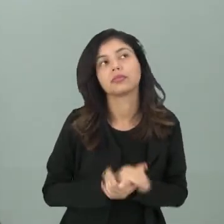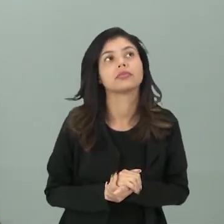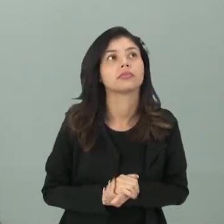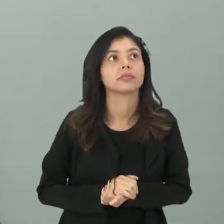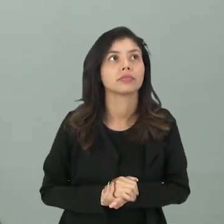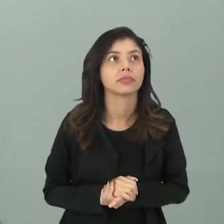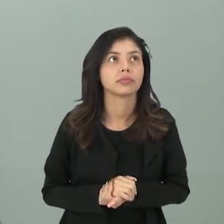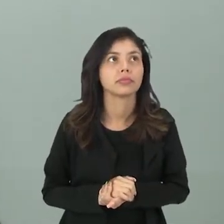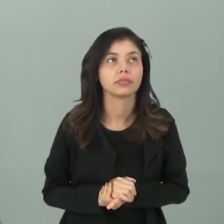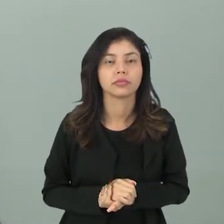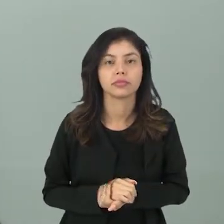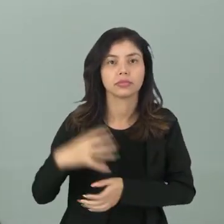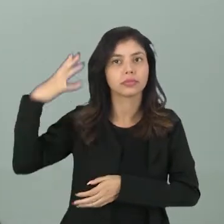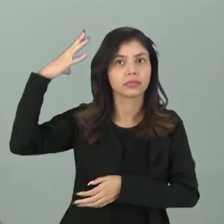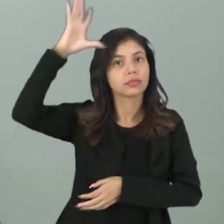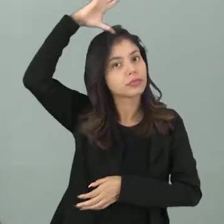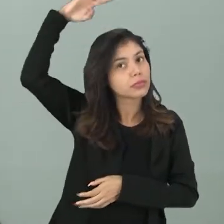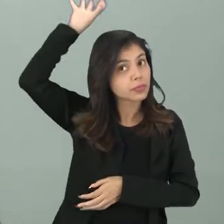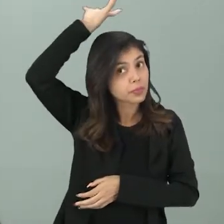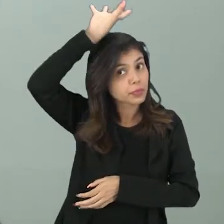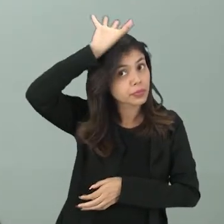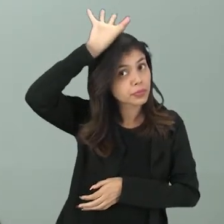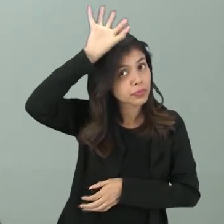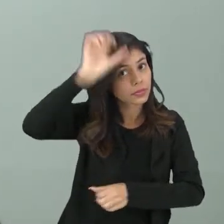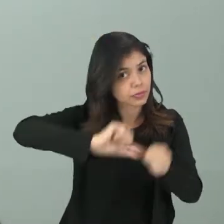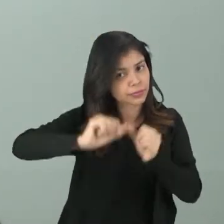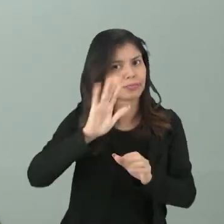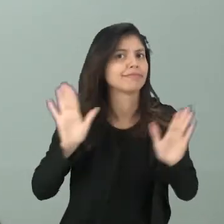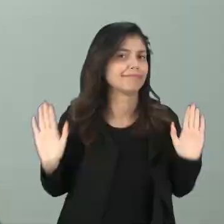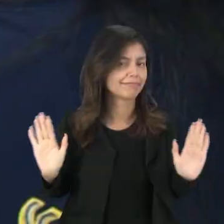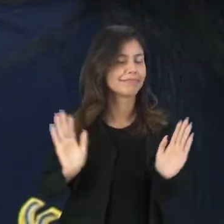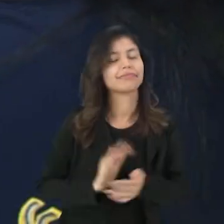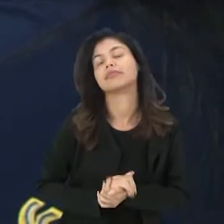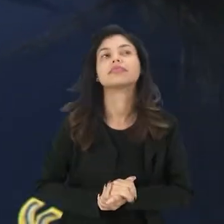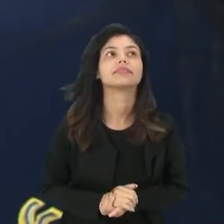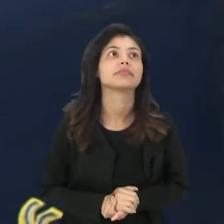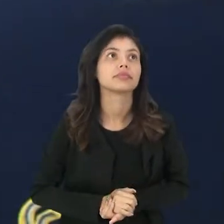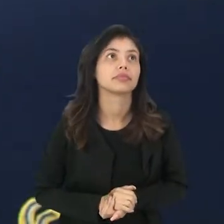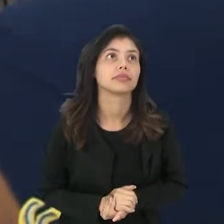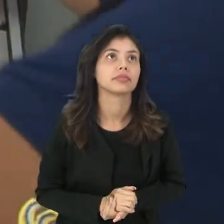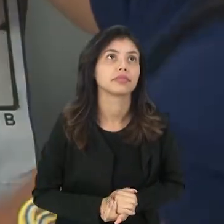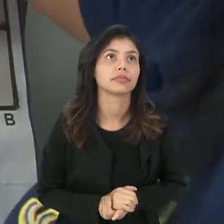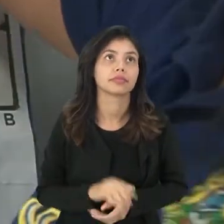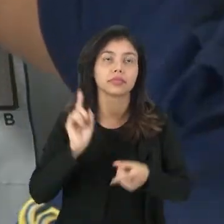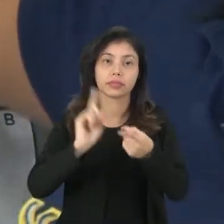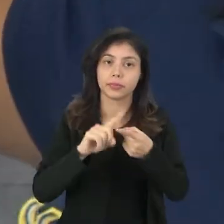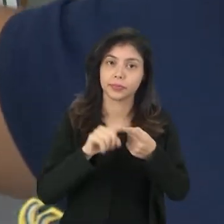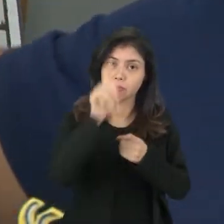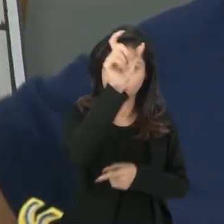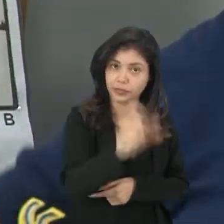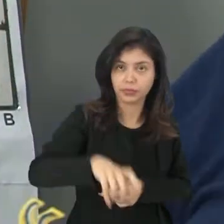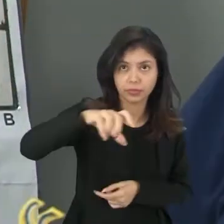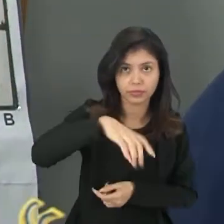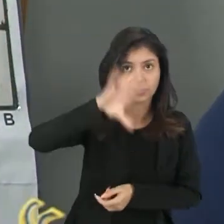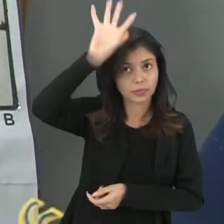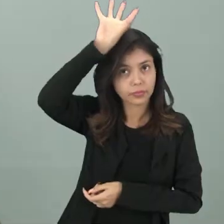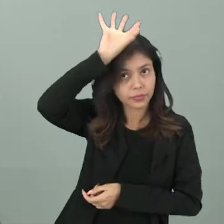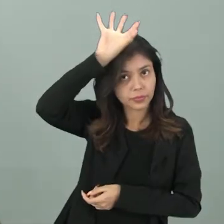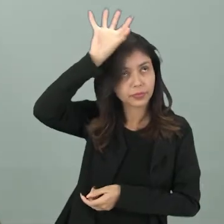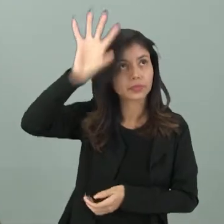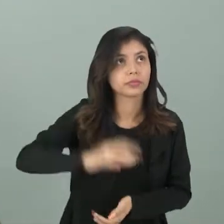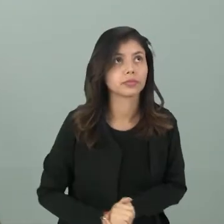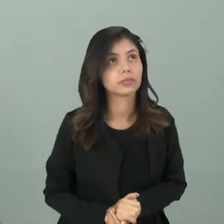foi o Cebolinha. Quase troquei, gente. Então, o primeiro personagem foi o